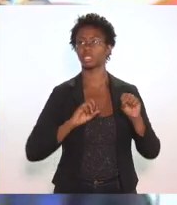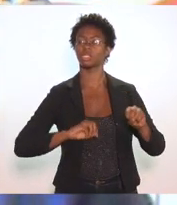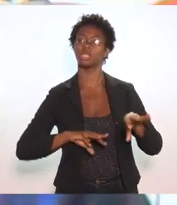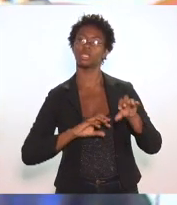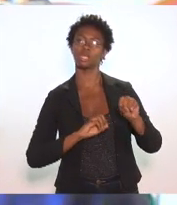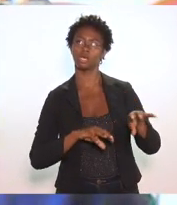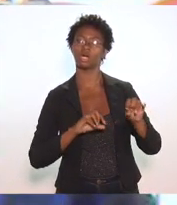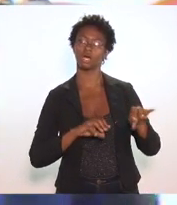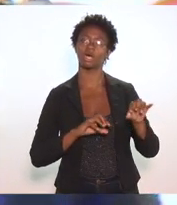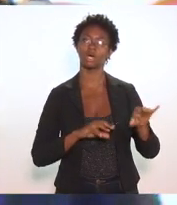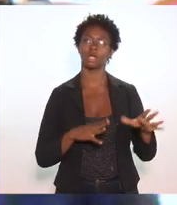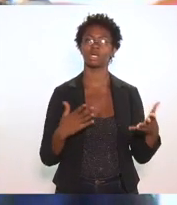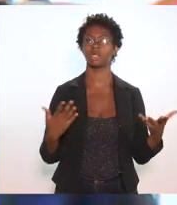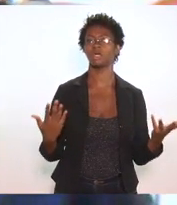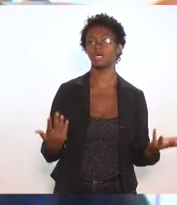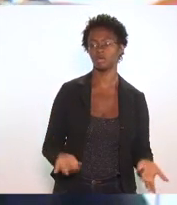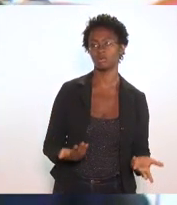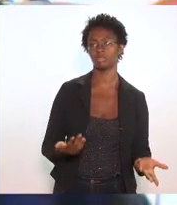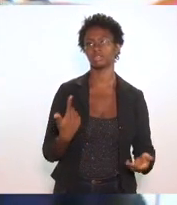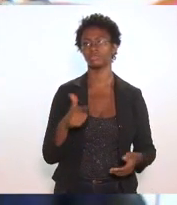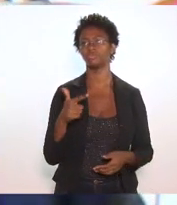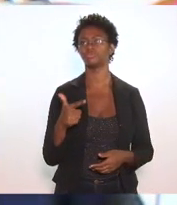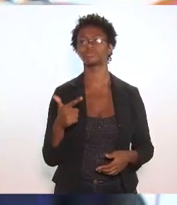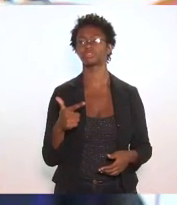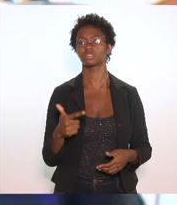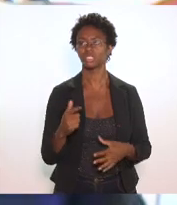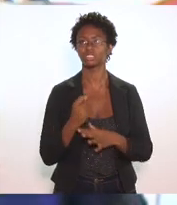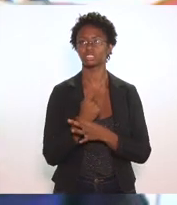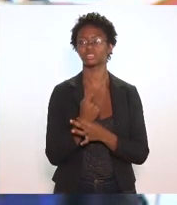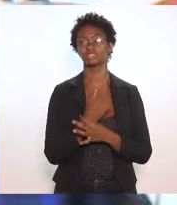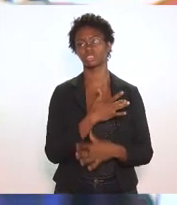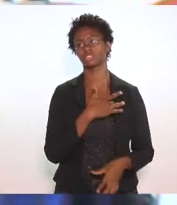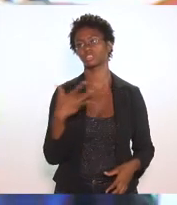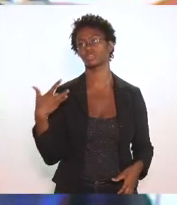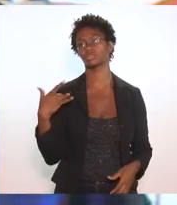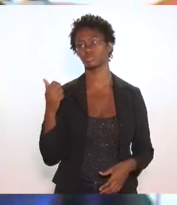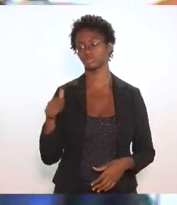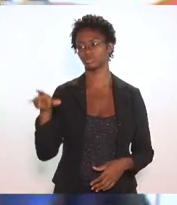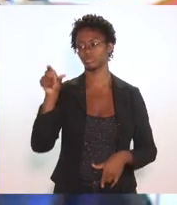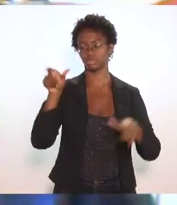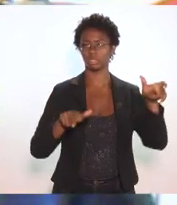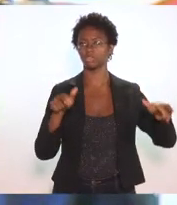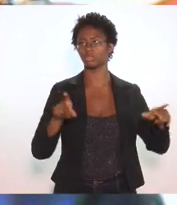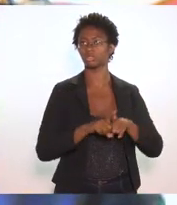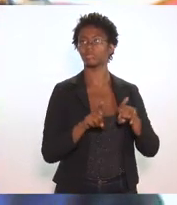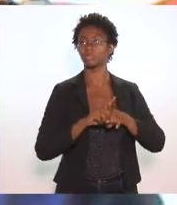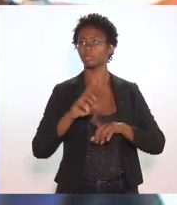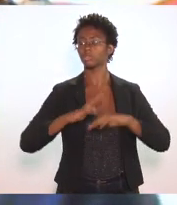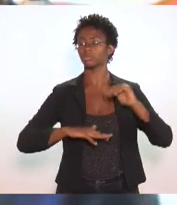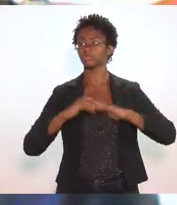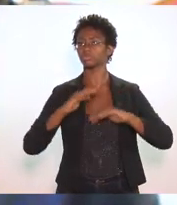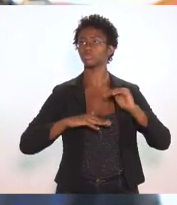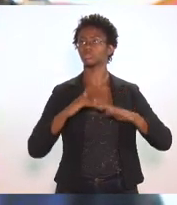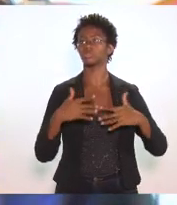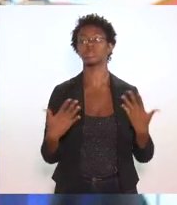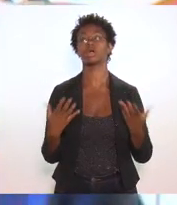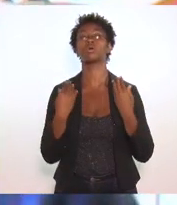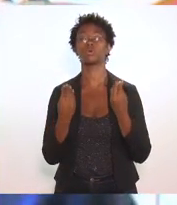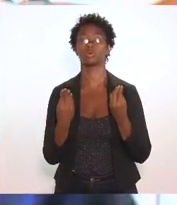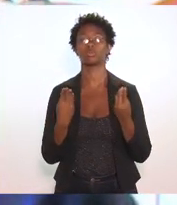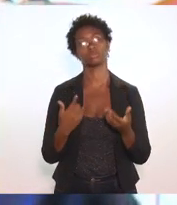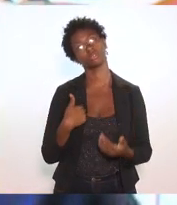estão garantindo condições de saúde para os seus estudantes, para os seus profissionais, tenham um canal a quem reclamar. Então,